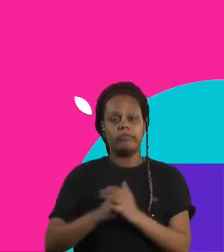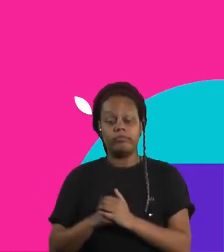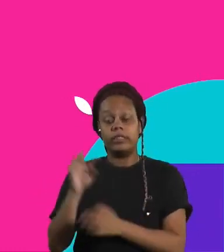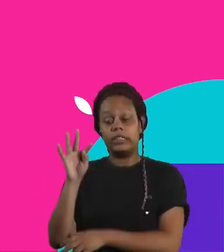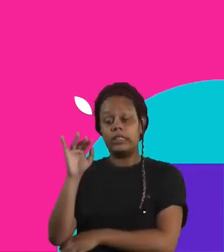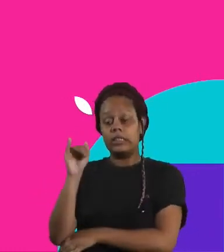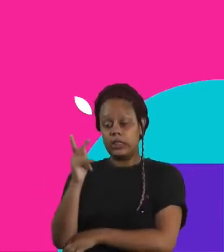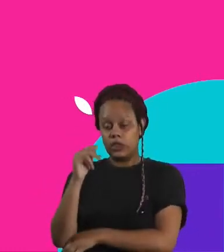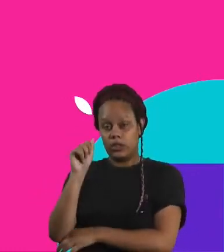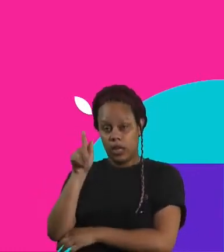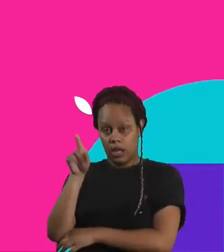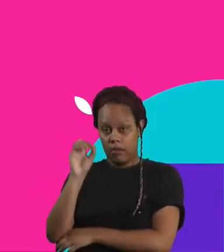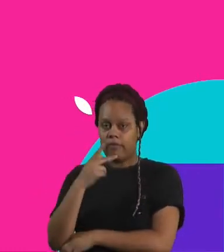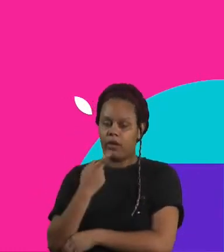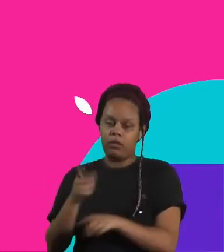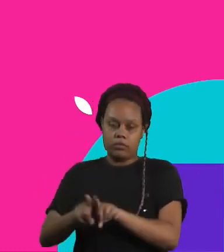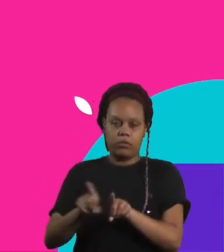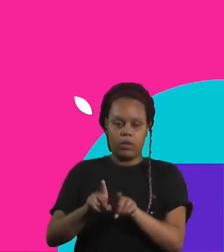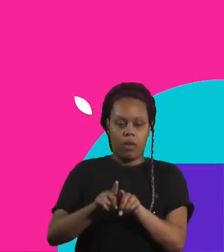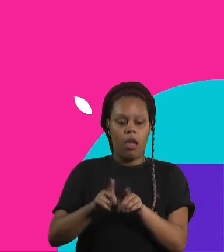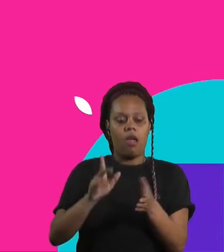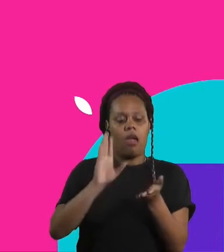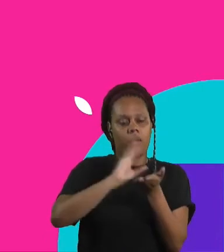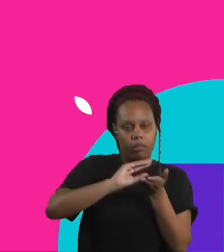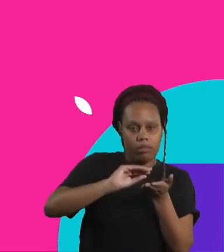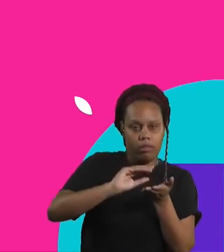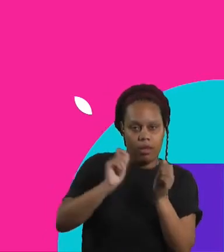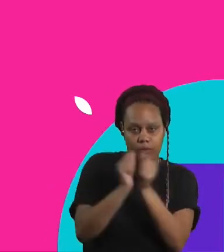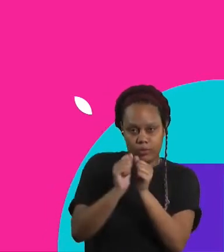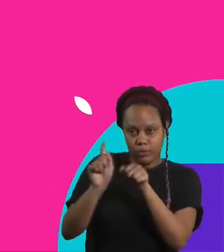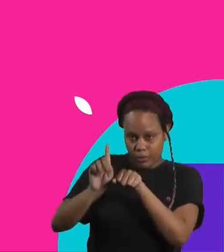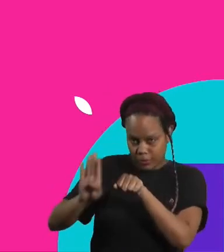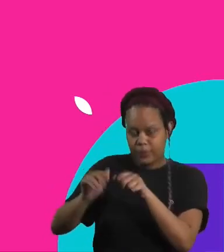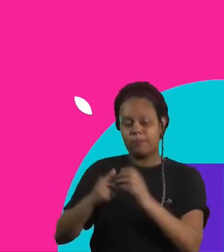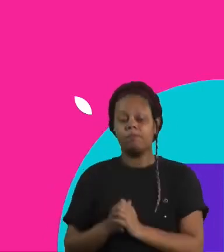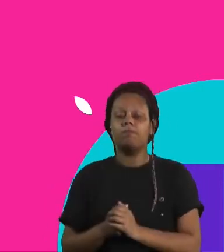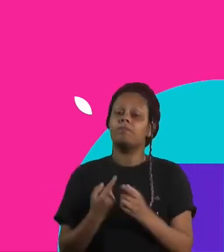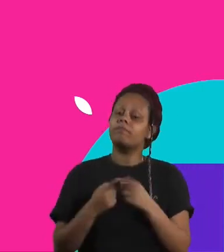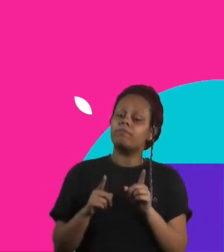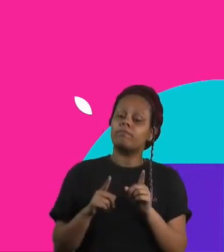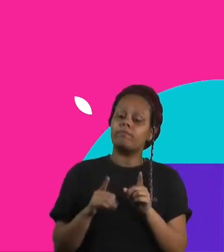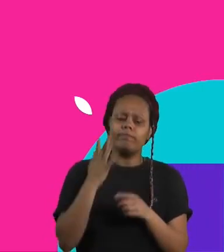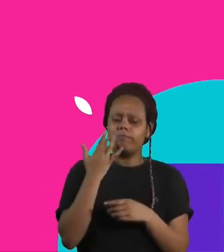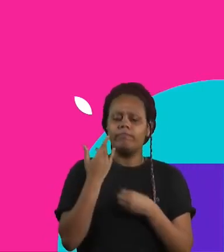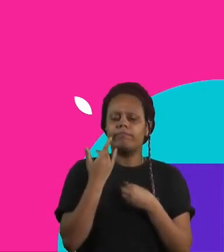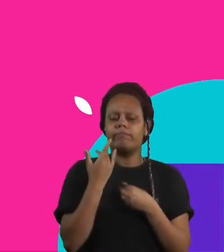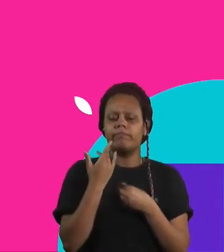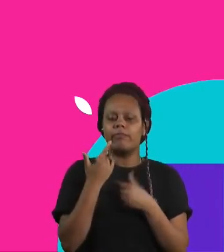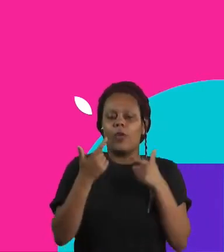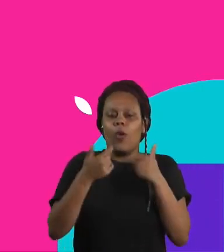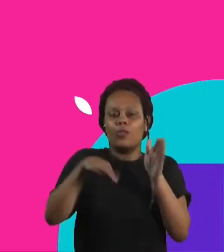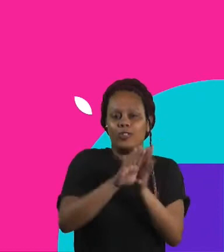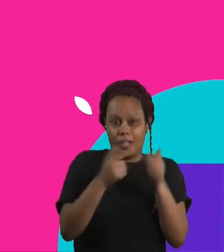fluxo de dados em parceria com o Social Good, isso não está estruturado ainda, a gente sabe onde quer chegar, mas ainda está construindo como vai chegar lá,